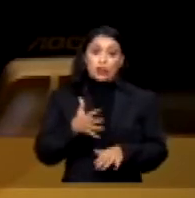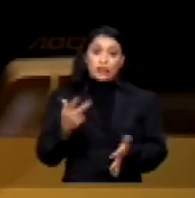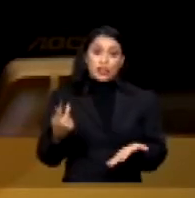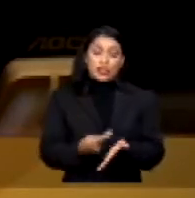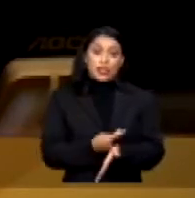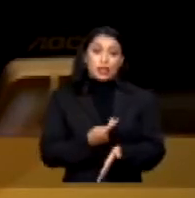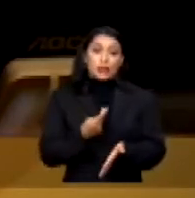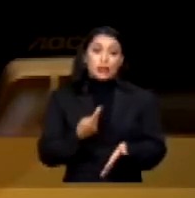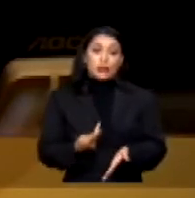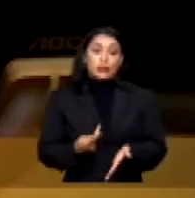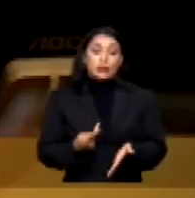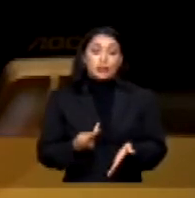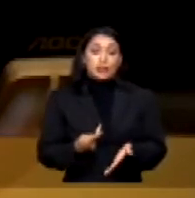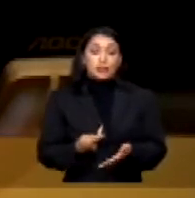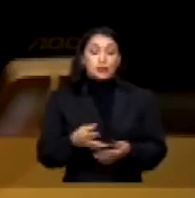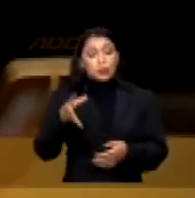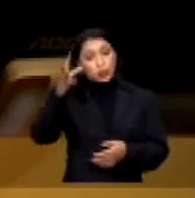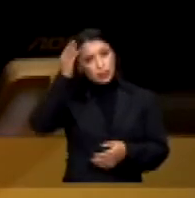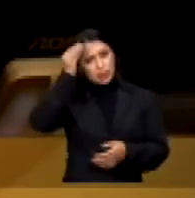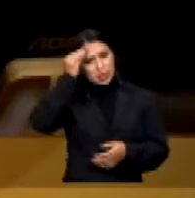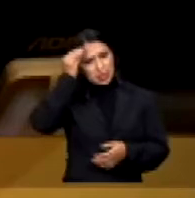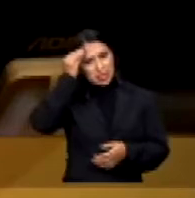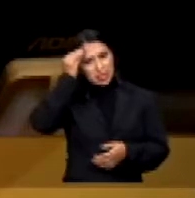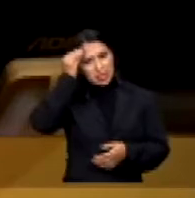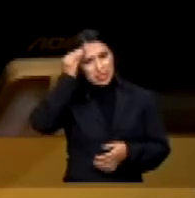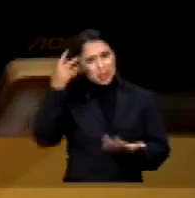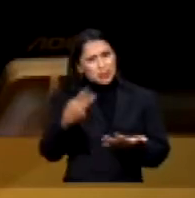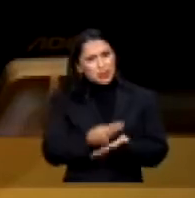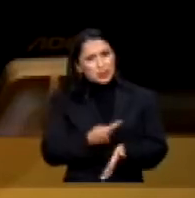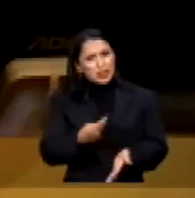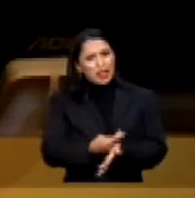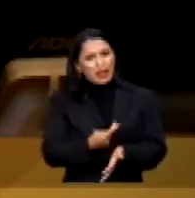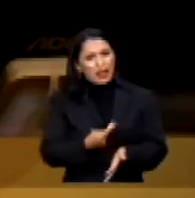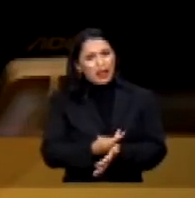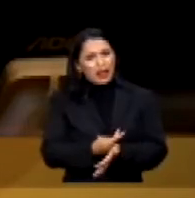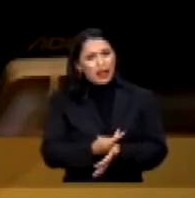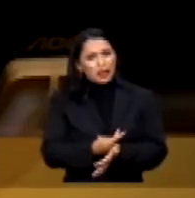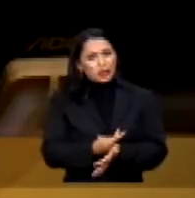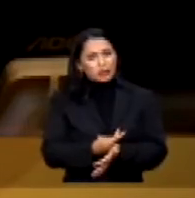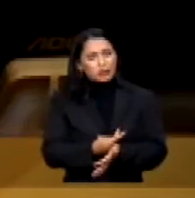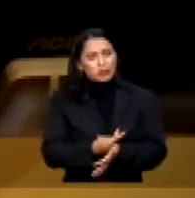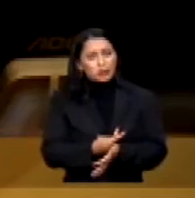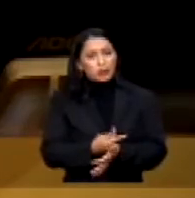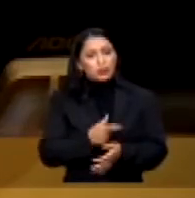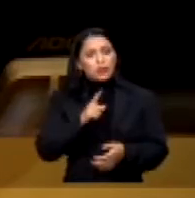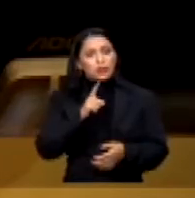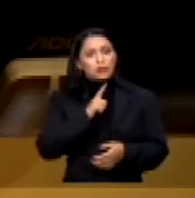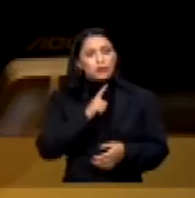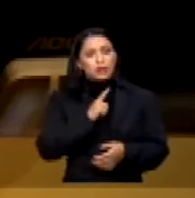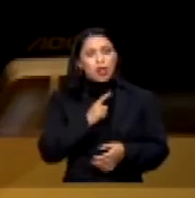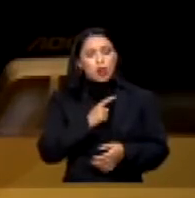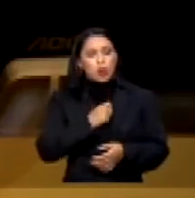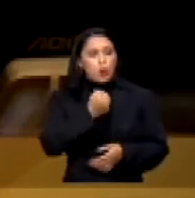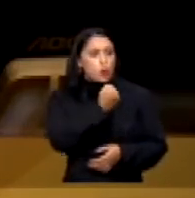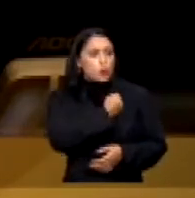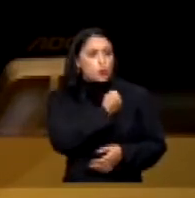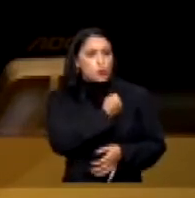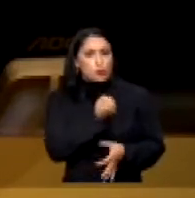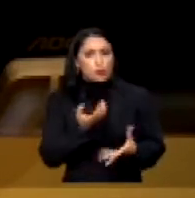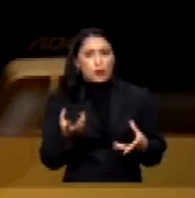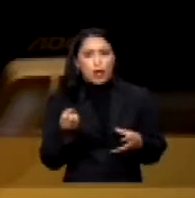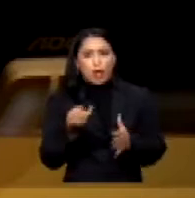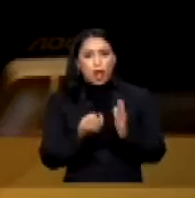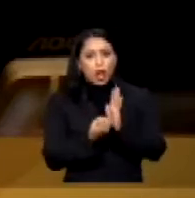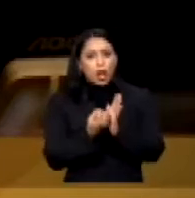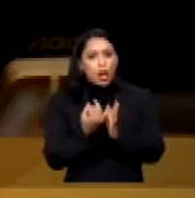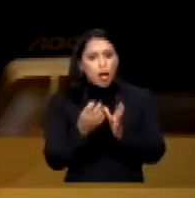por uma leitura gramatical equivocada, né? Ler uma conjunção como um numeral e